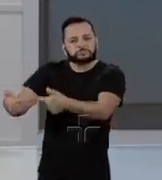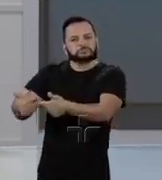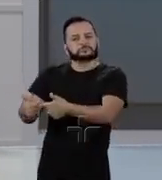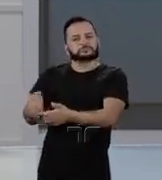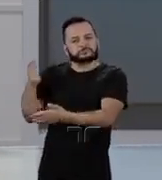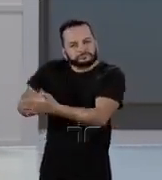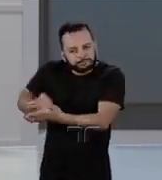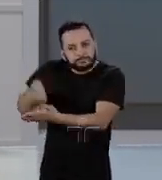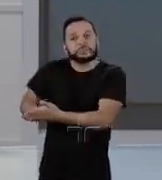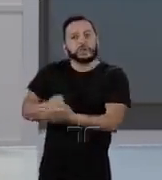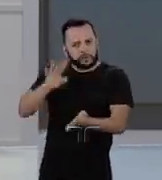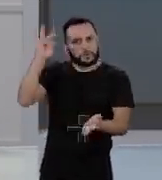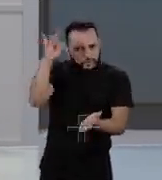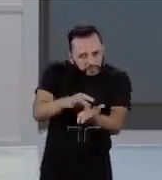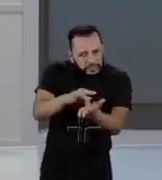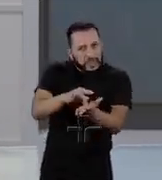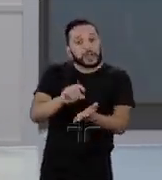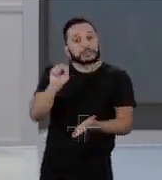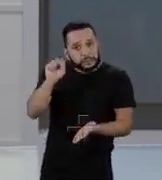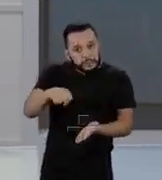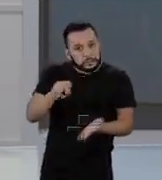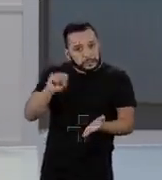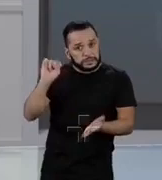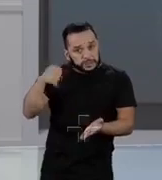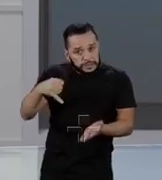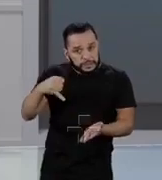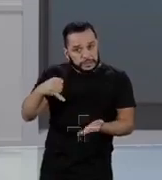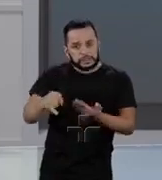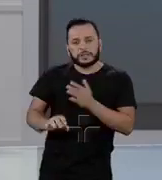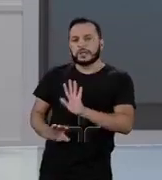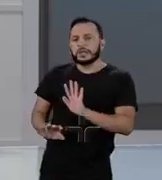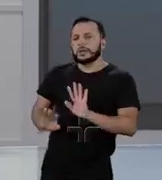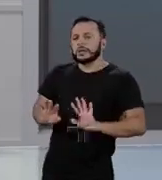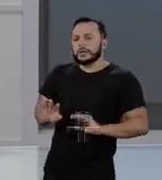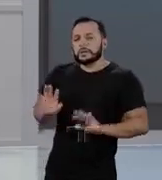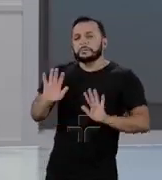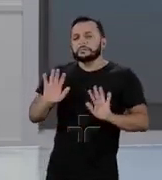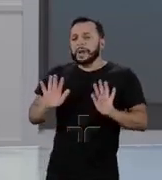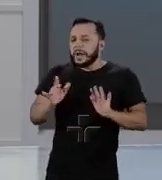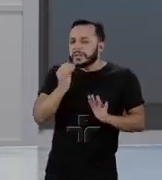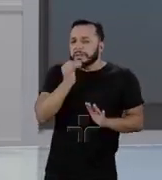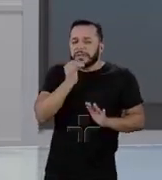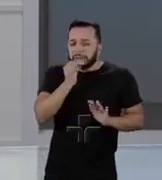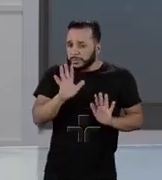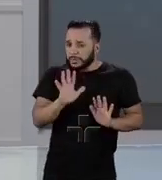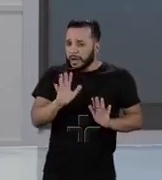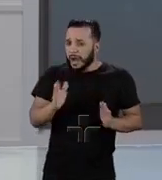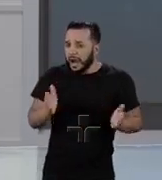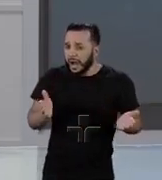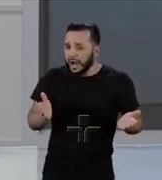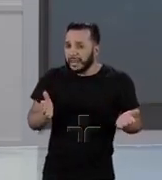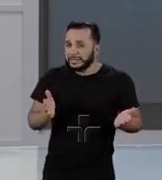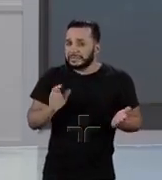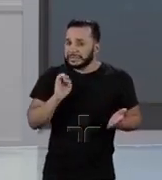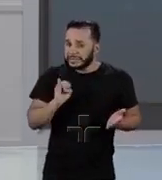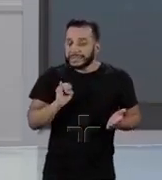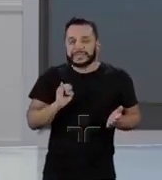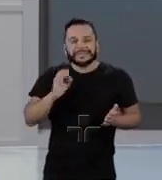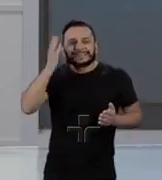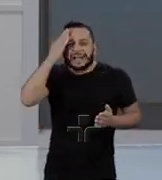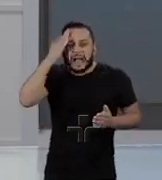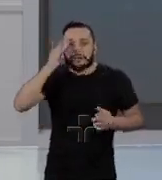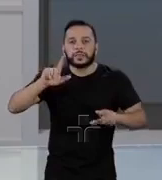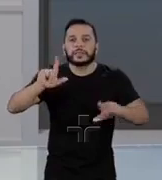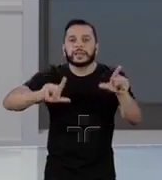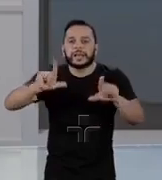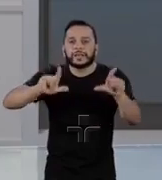legítimo. Daqui até a eleição, se isso for transformado, se isso for parar no horário eleitoral, vai ser de péssimo gosto e eu